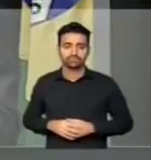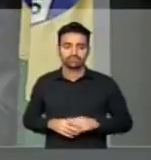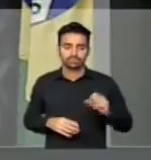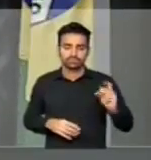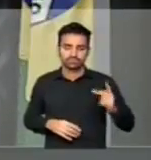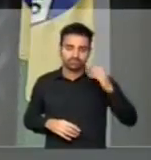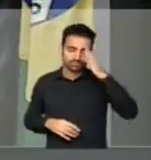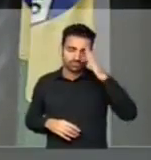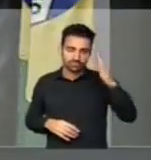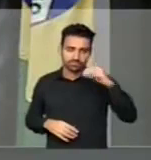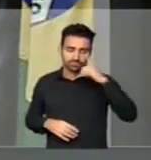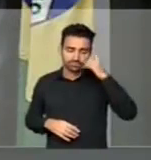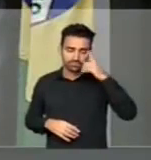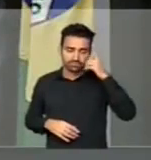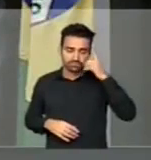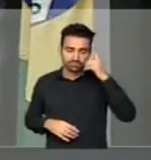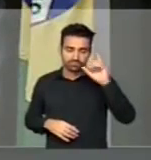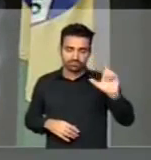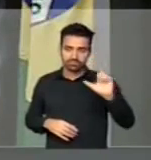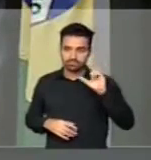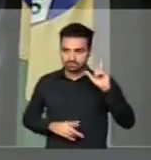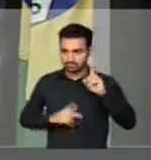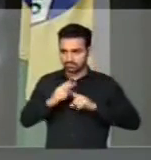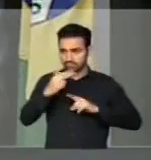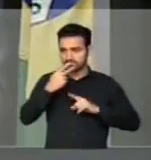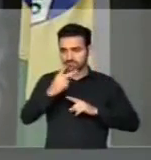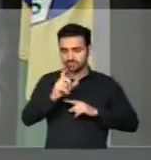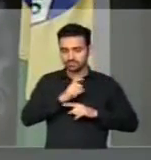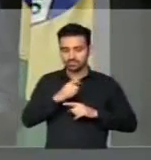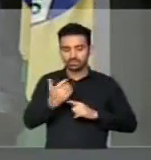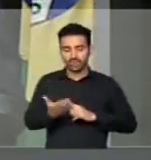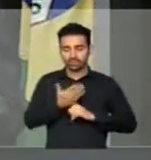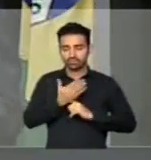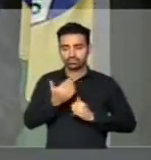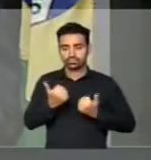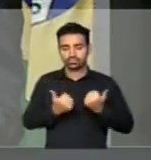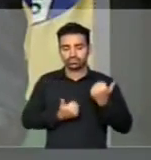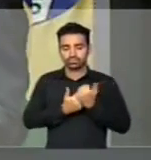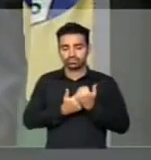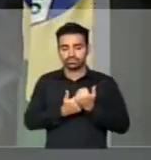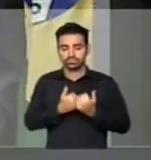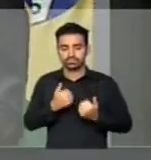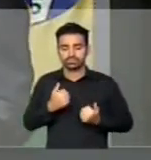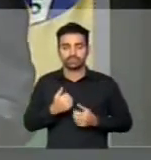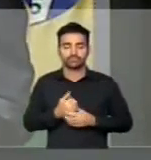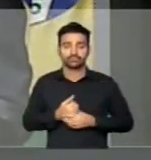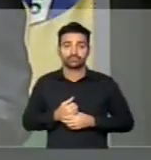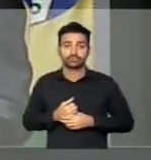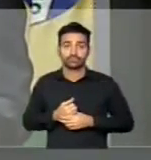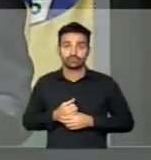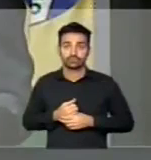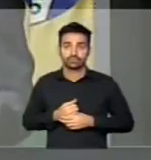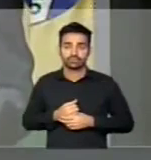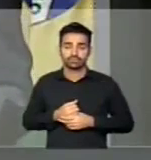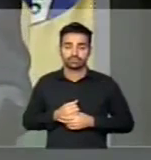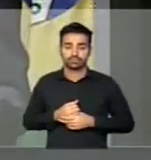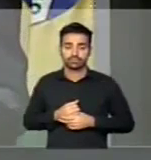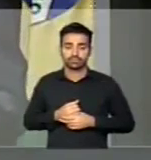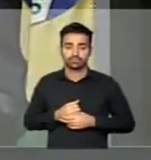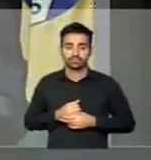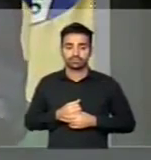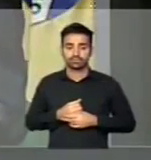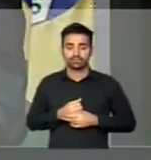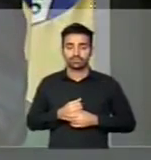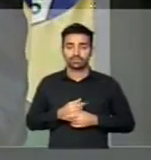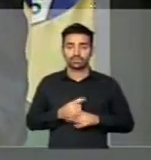deputado, pela intervenção que corrobora a nossa intenção. Mas eu dizia